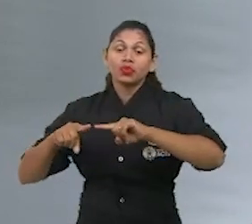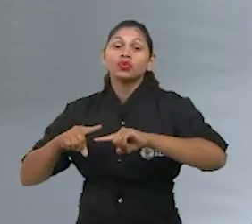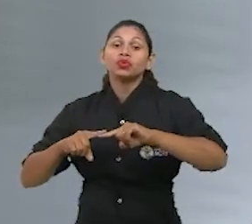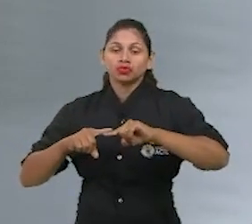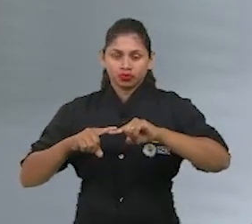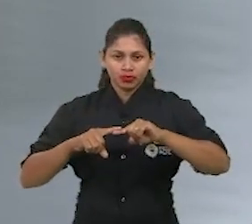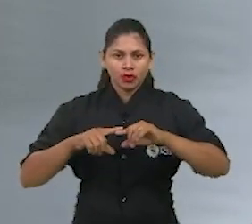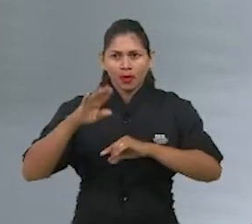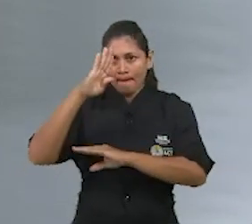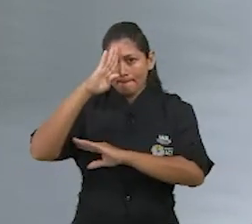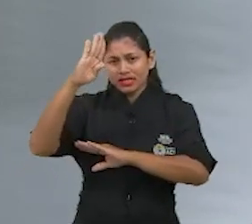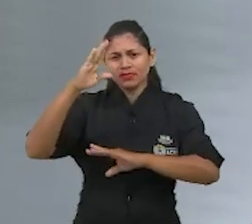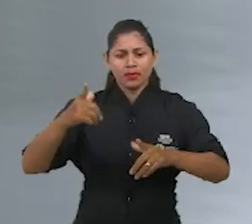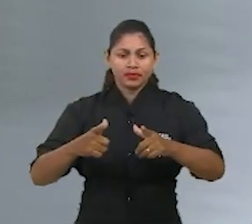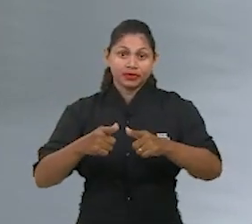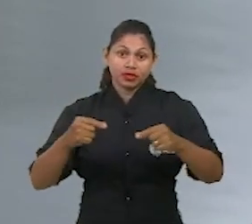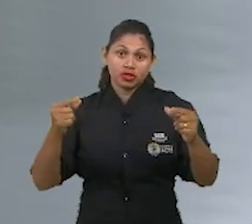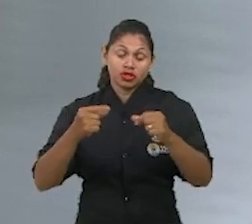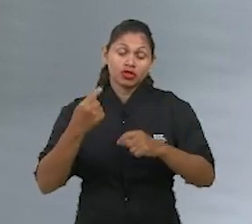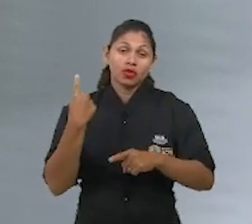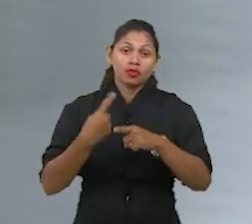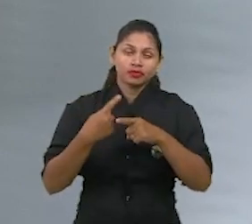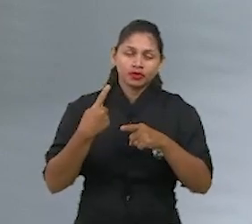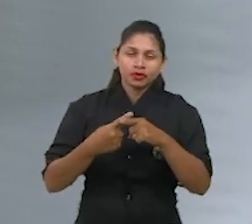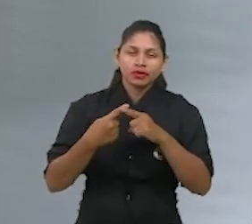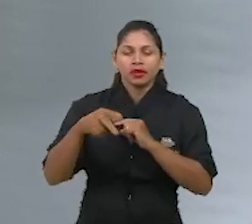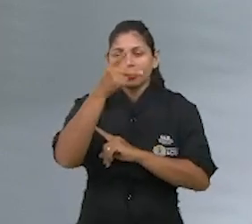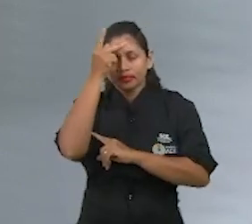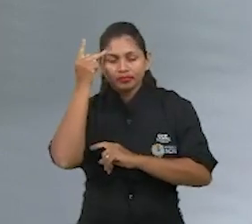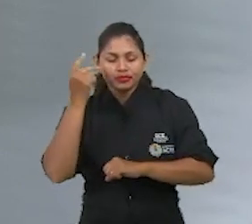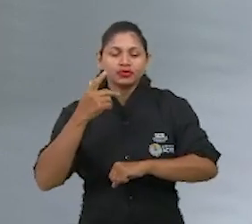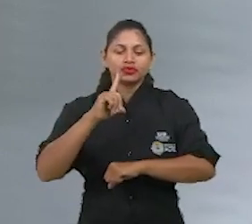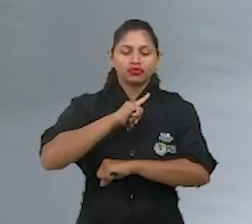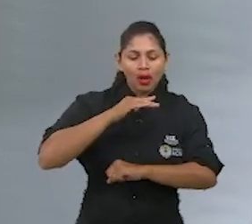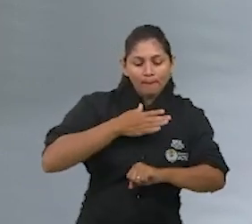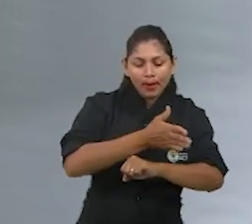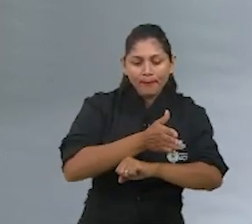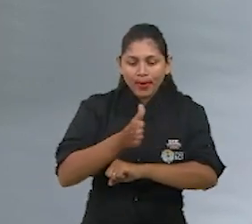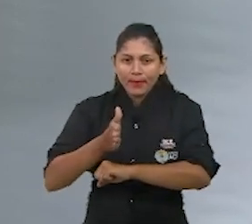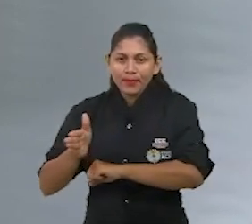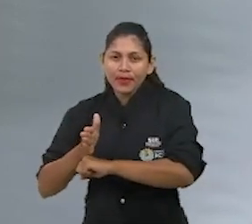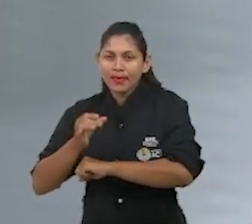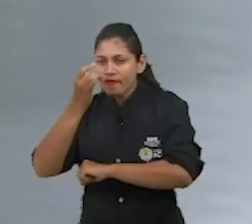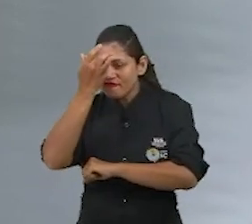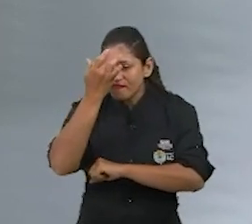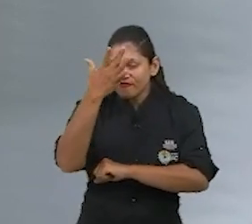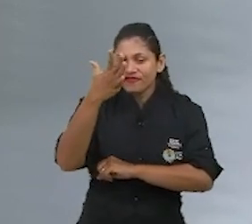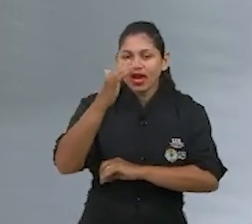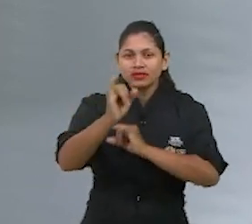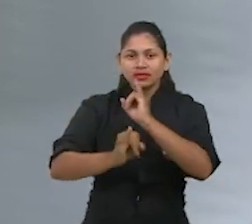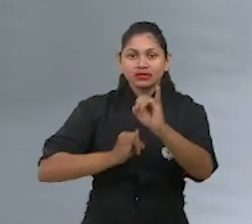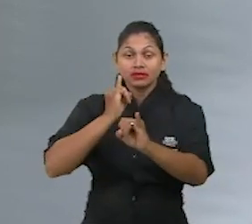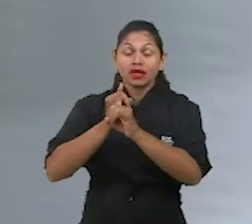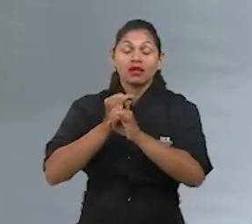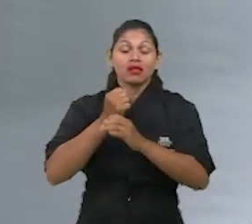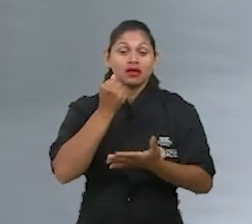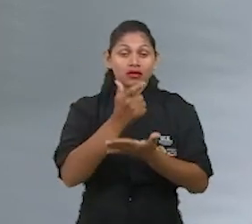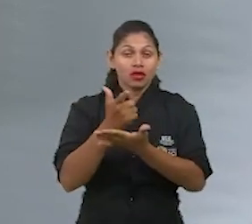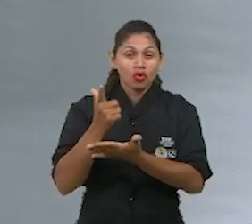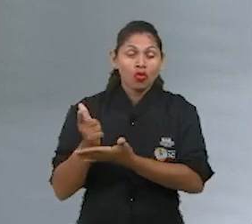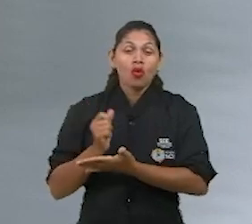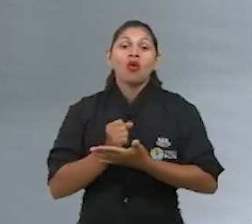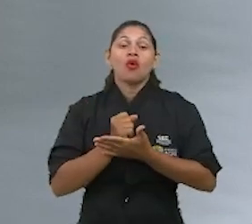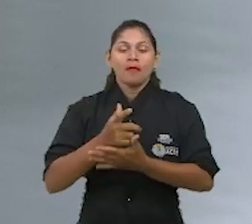os dias ao país, porque as pessoas têm aí acesso facilitado através da internet e essa compra é bastante